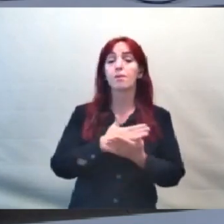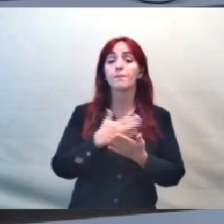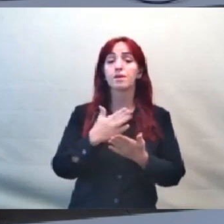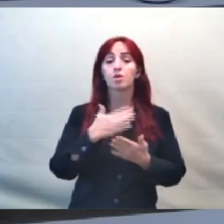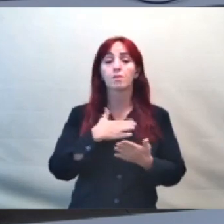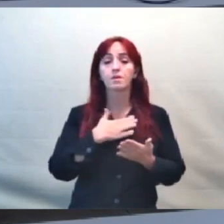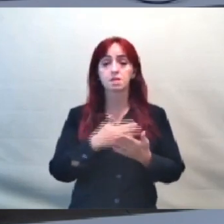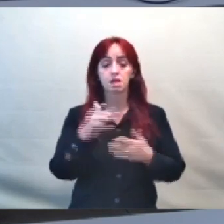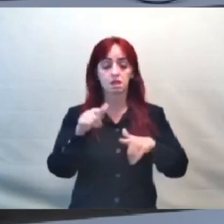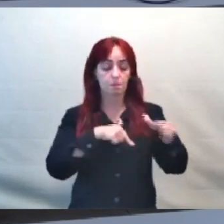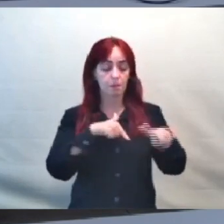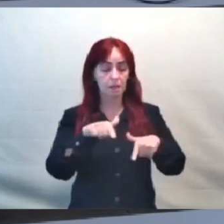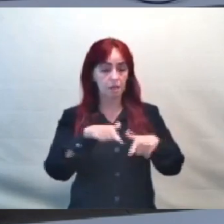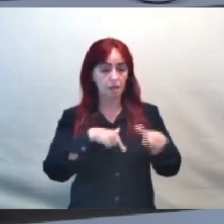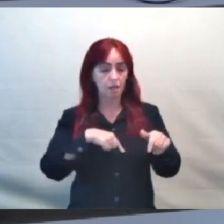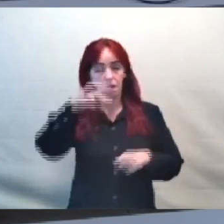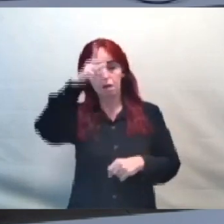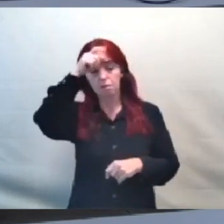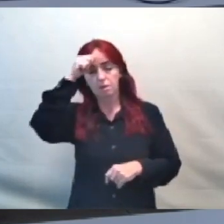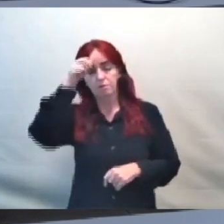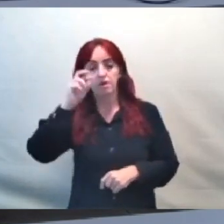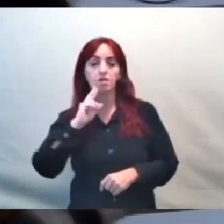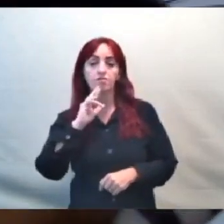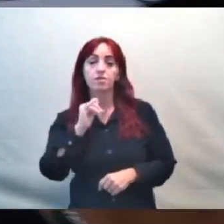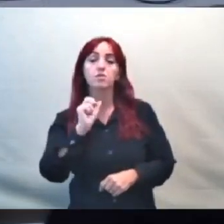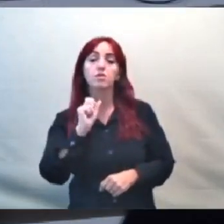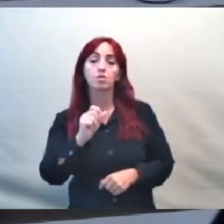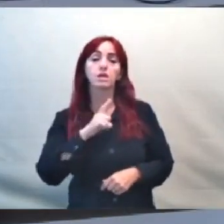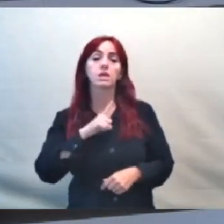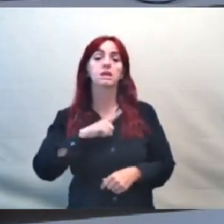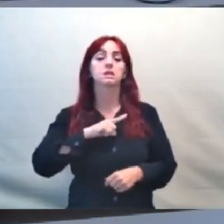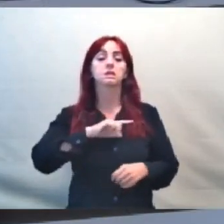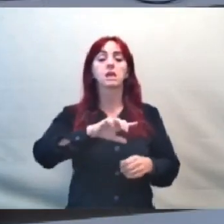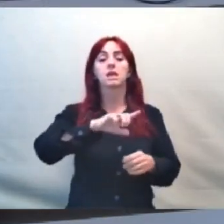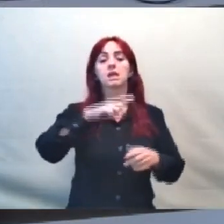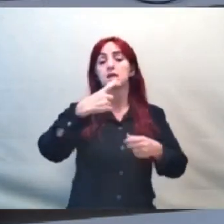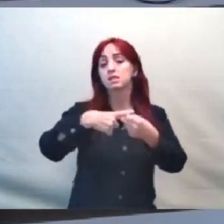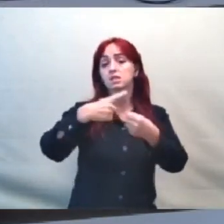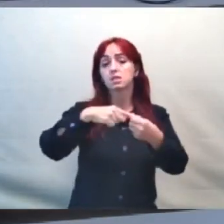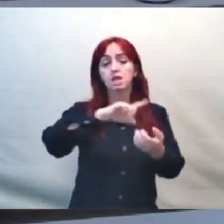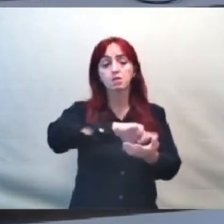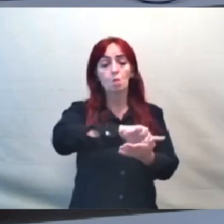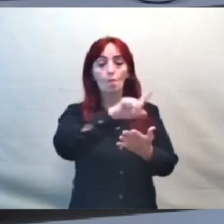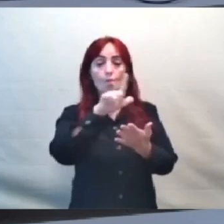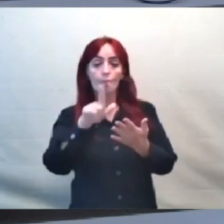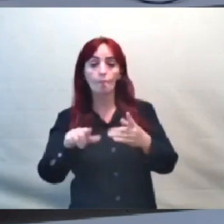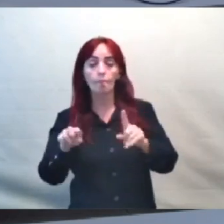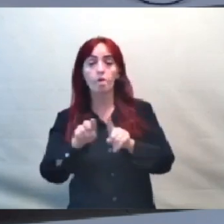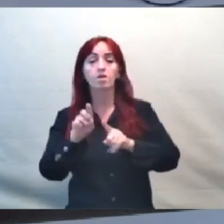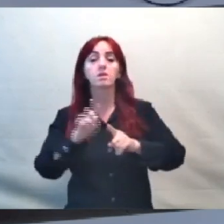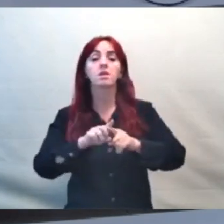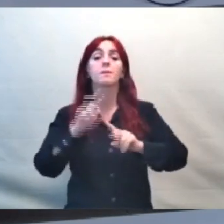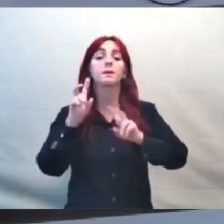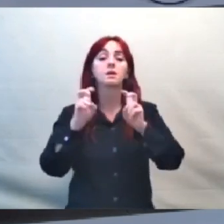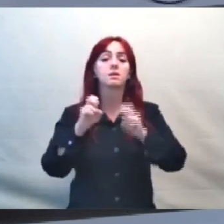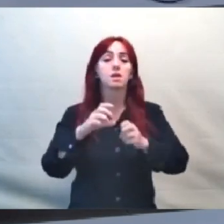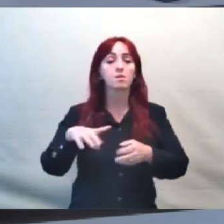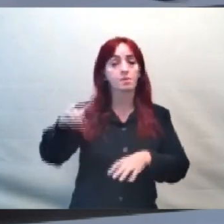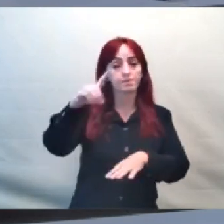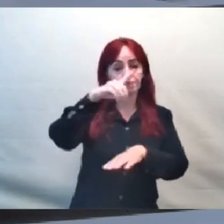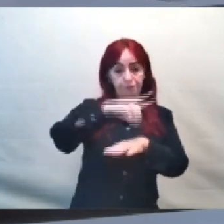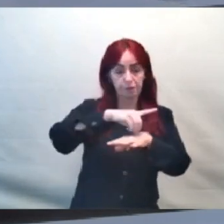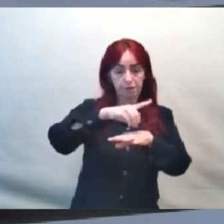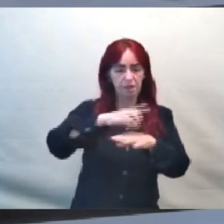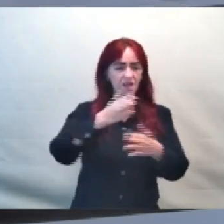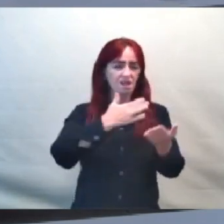foi em questão à limpeza da cidade e a questão da dengue. A gente tem feito, desde aquela época, vereador Braulio, que